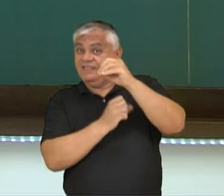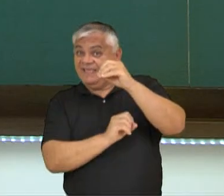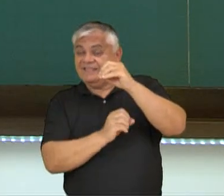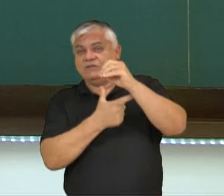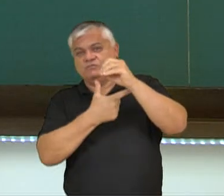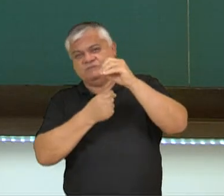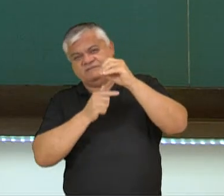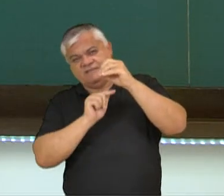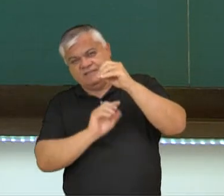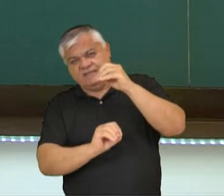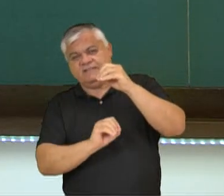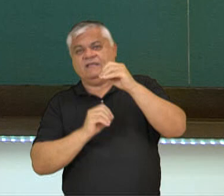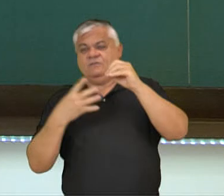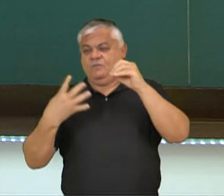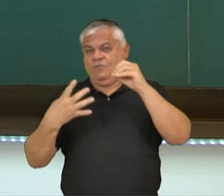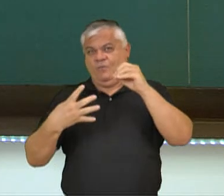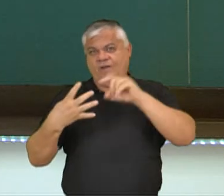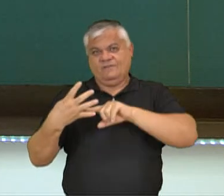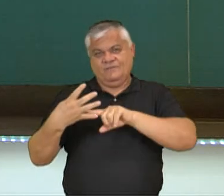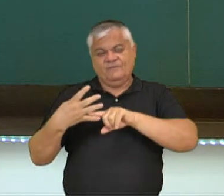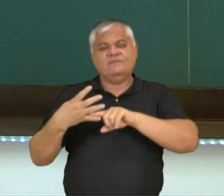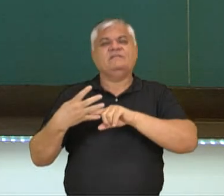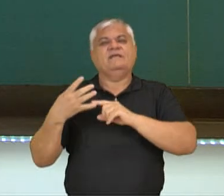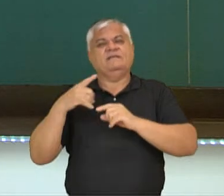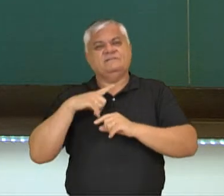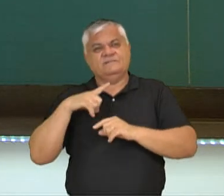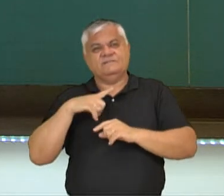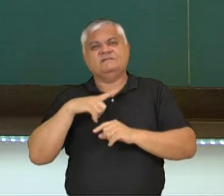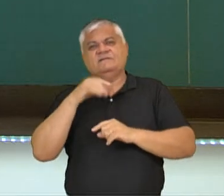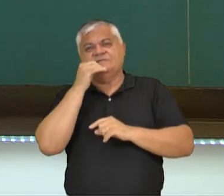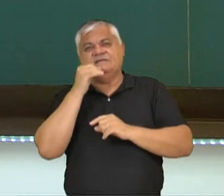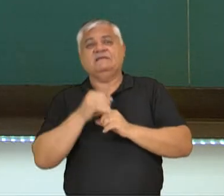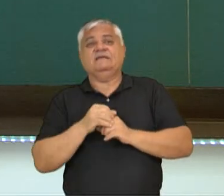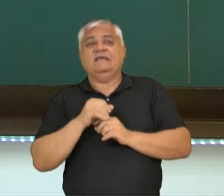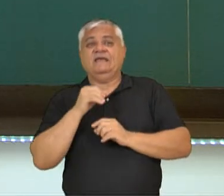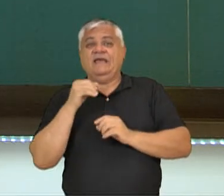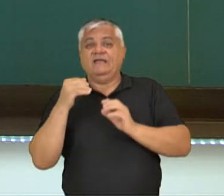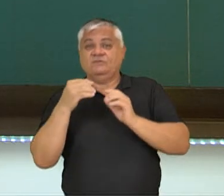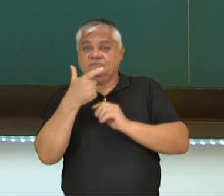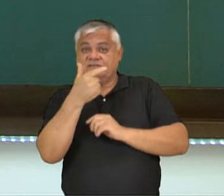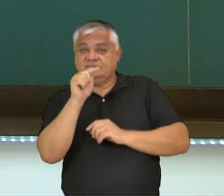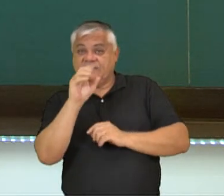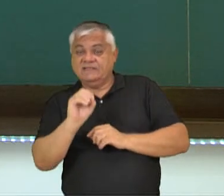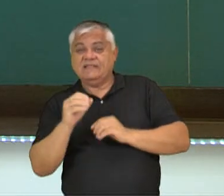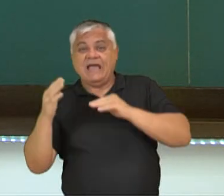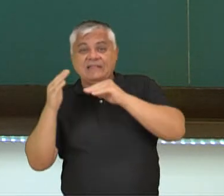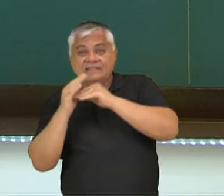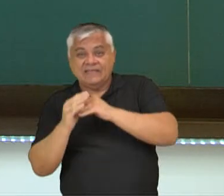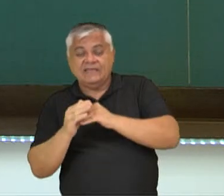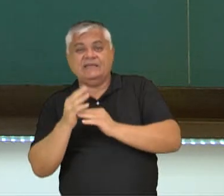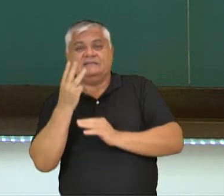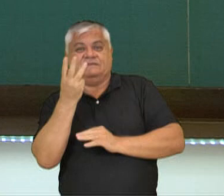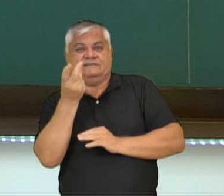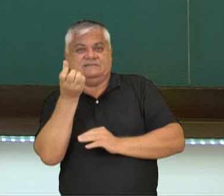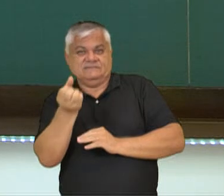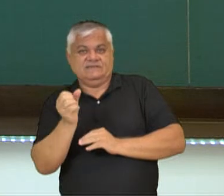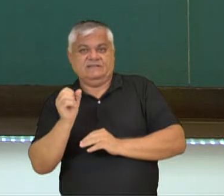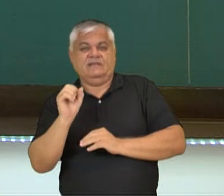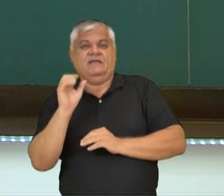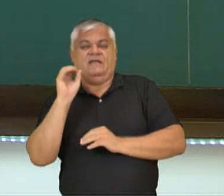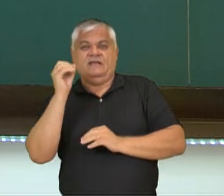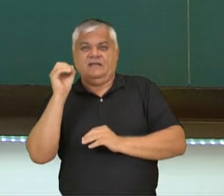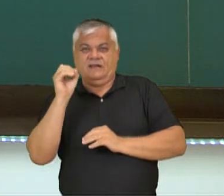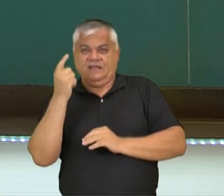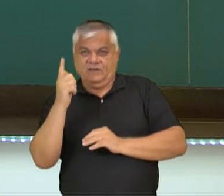a 270 graus. E lá no quarto quadrante, os ângulos que vão de 270 a